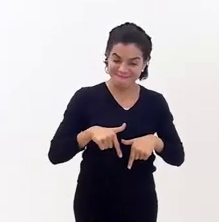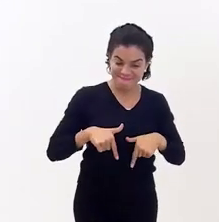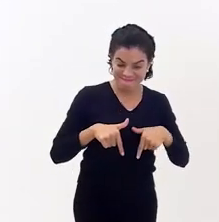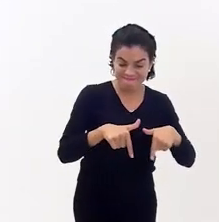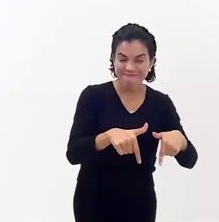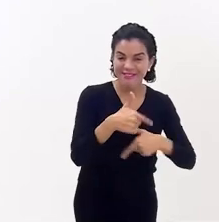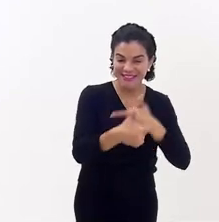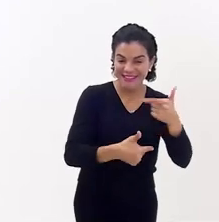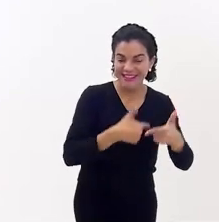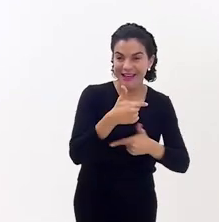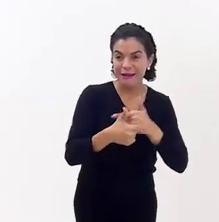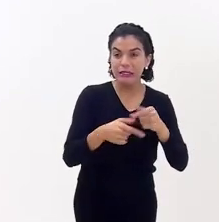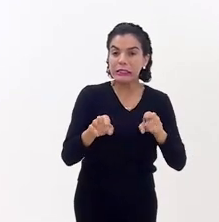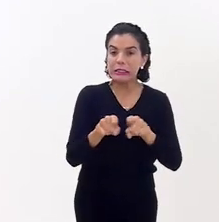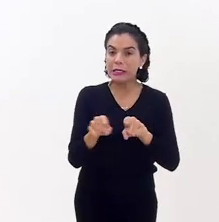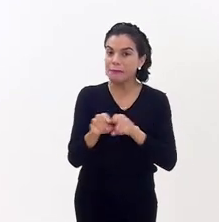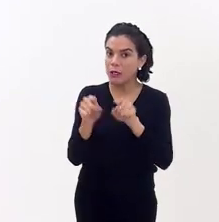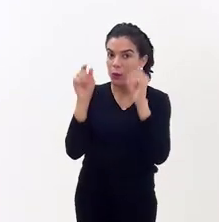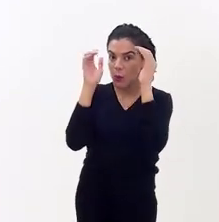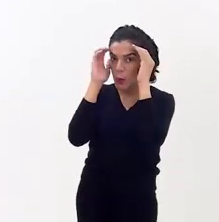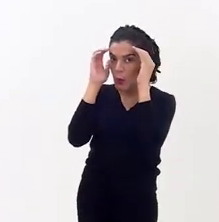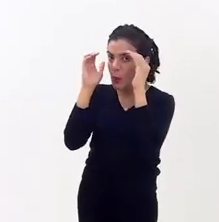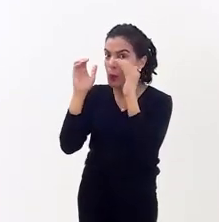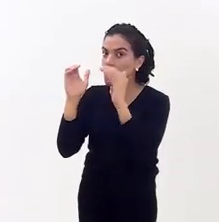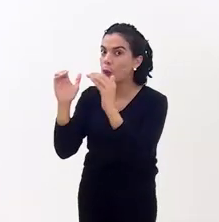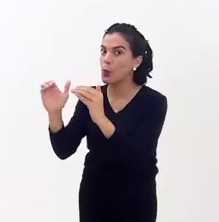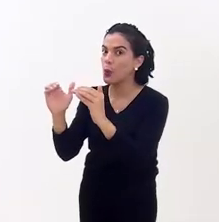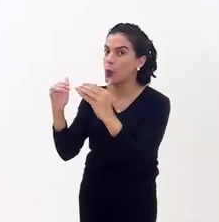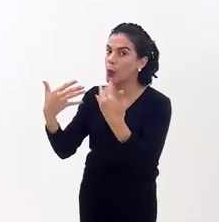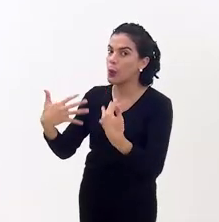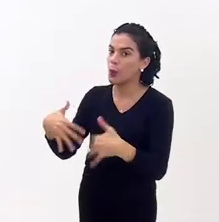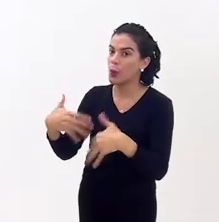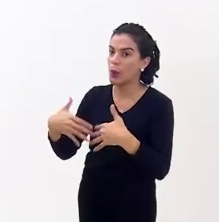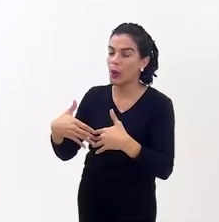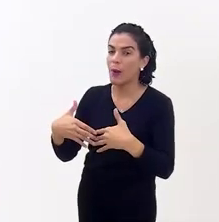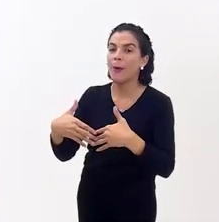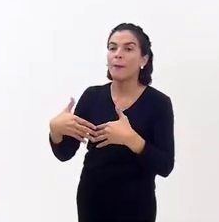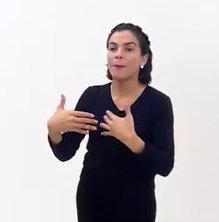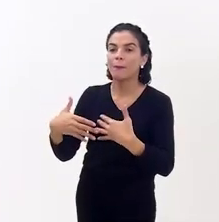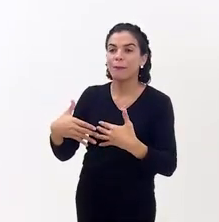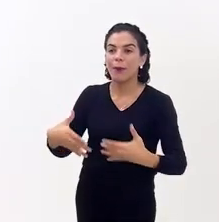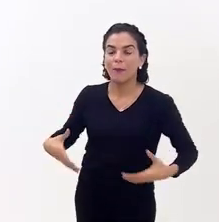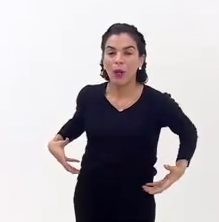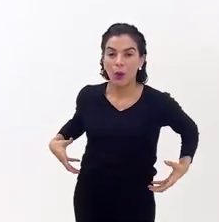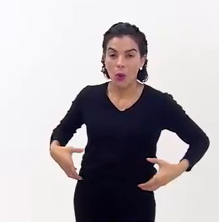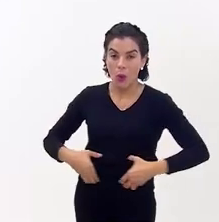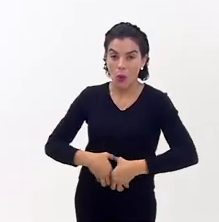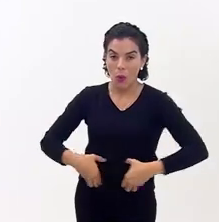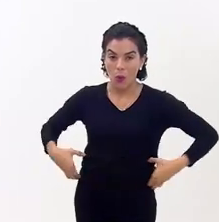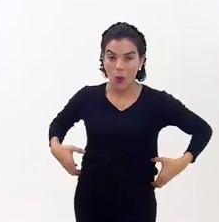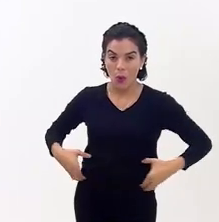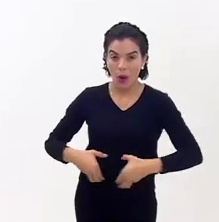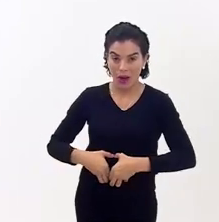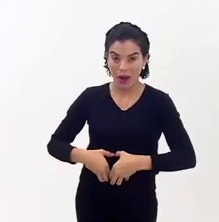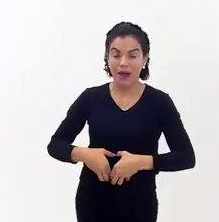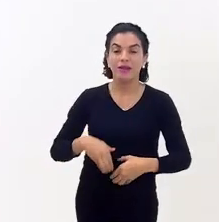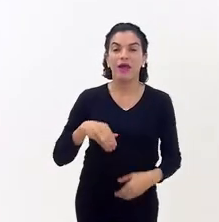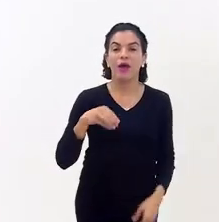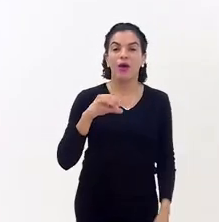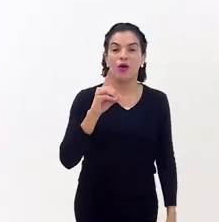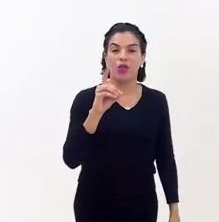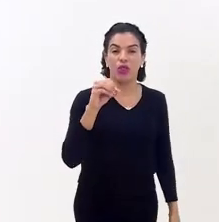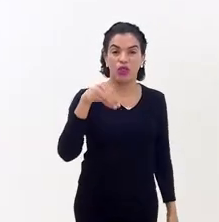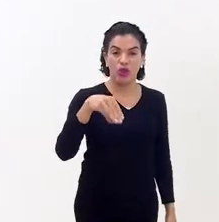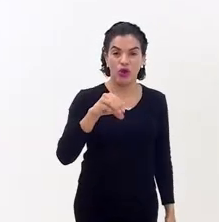Do que ele faz. Assim como eu tenho um respeito inabalável por sua eminência, o cardeal do Rio de Janeiro, Dom